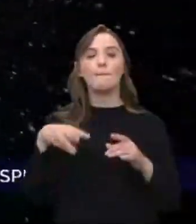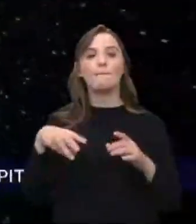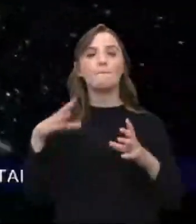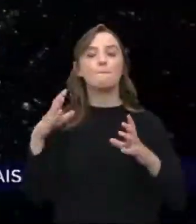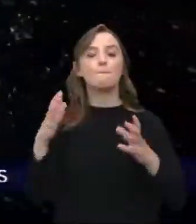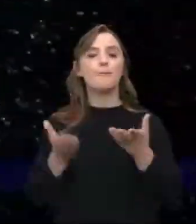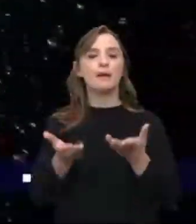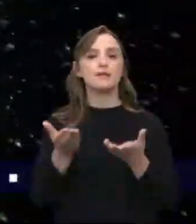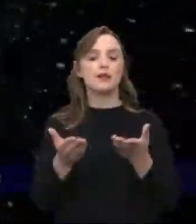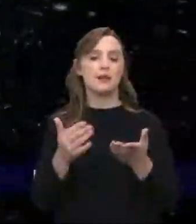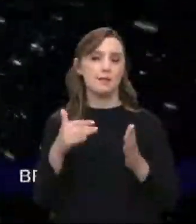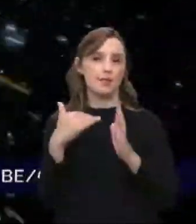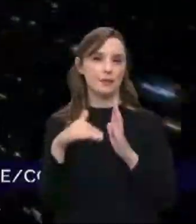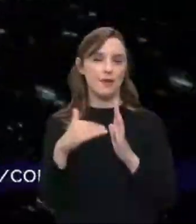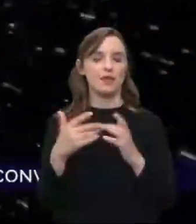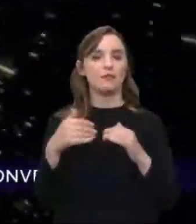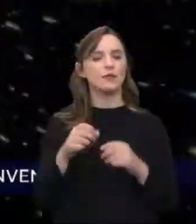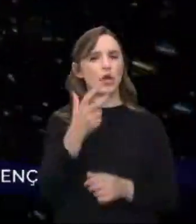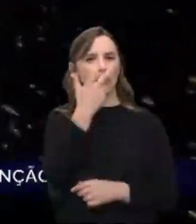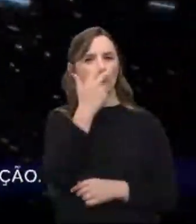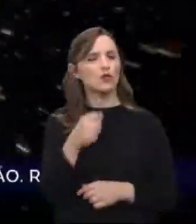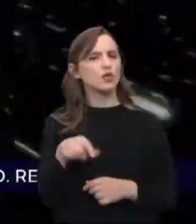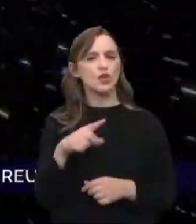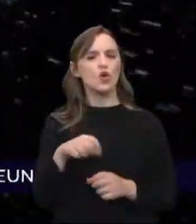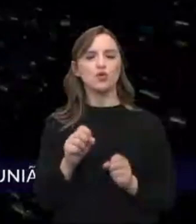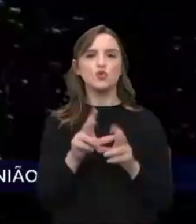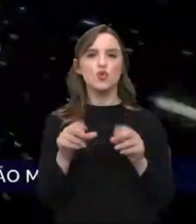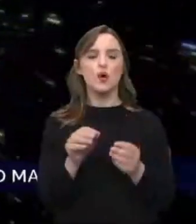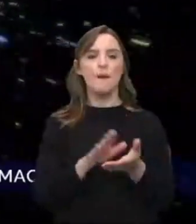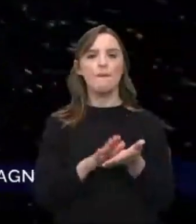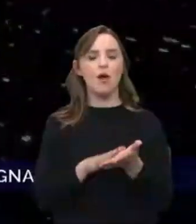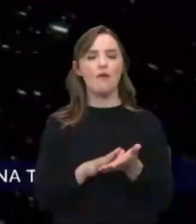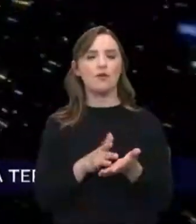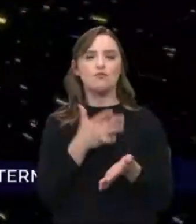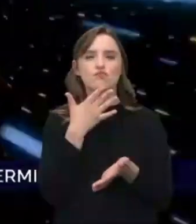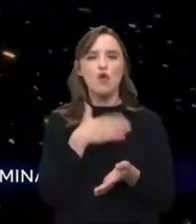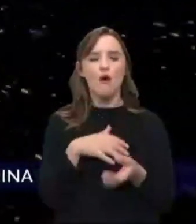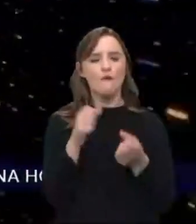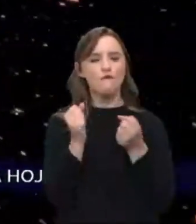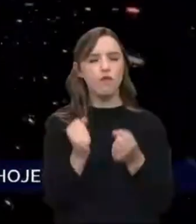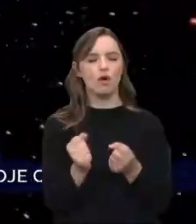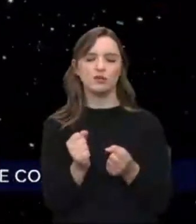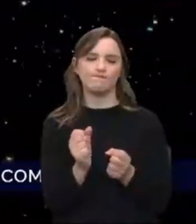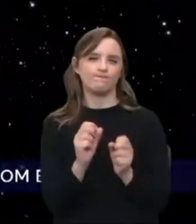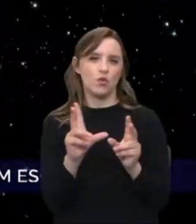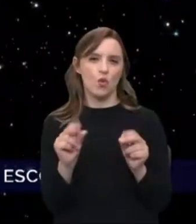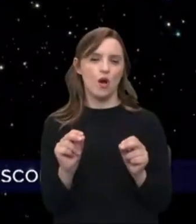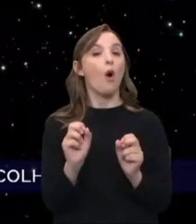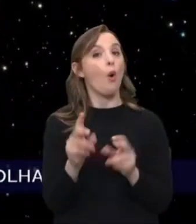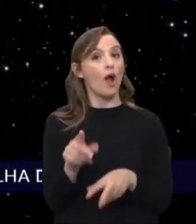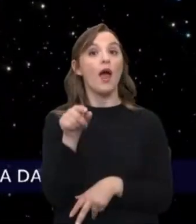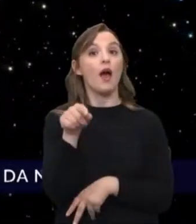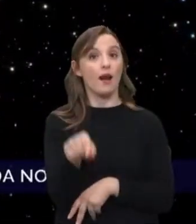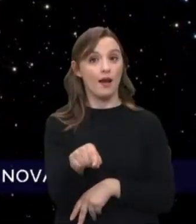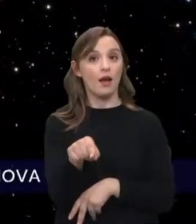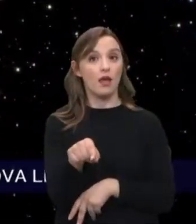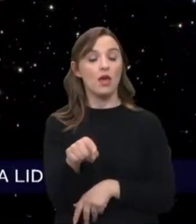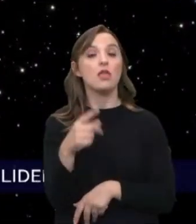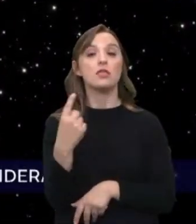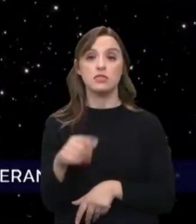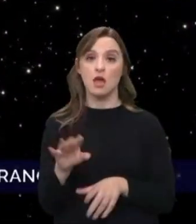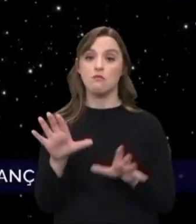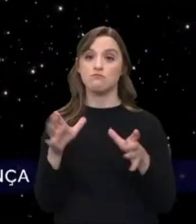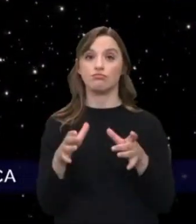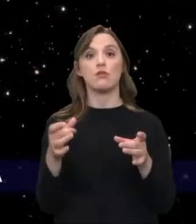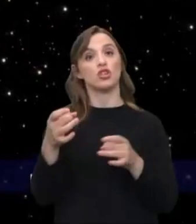nunca tivemos nenhuma prova suficientemente forte para dizer que, ali naquele enxame globular está um